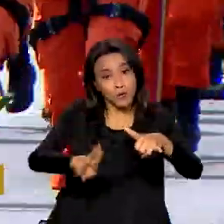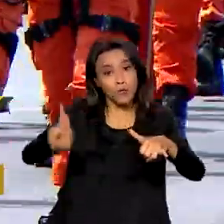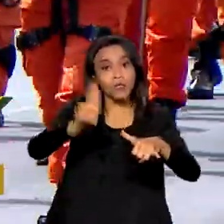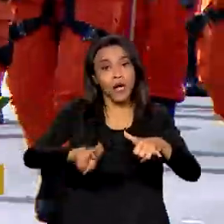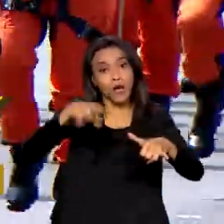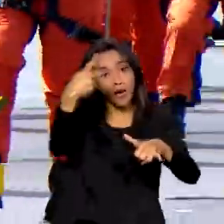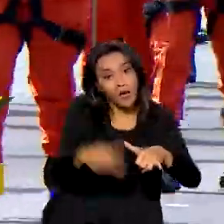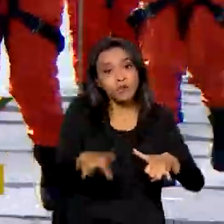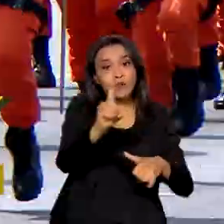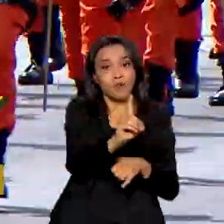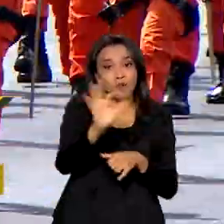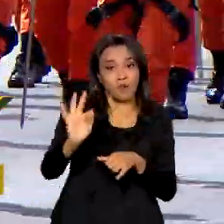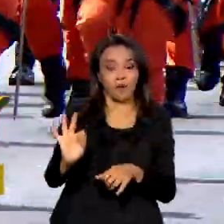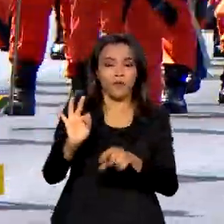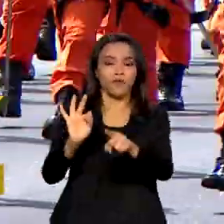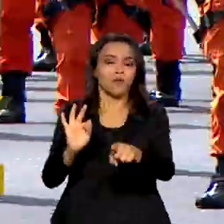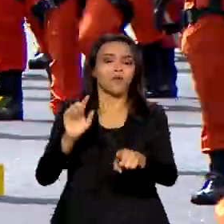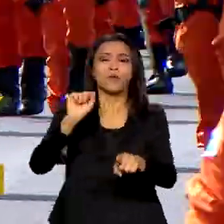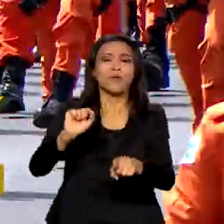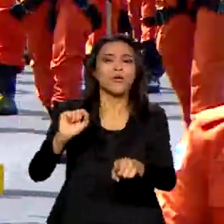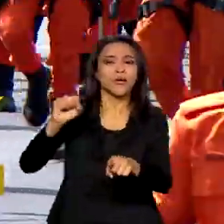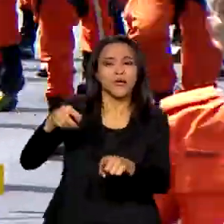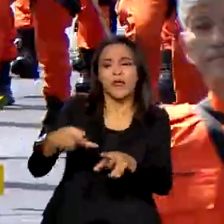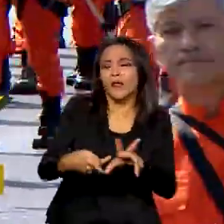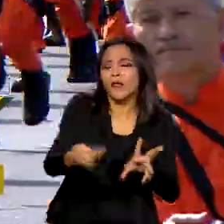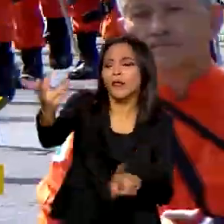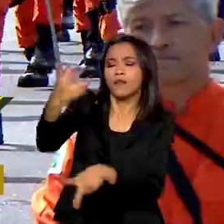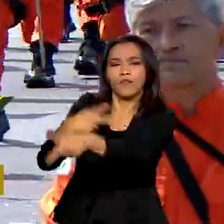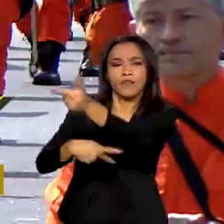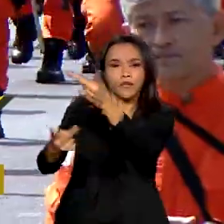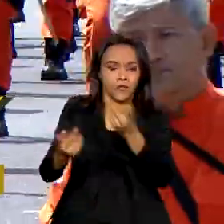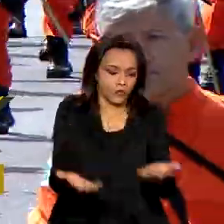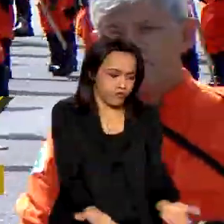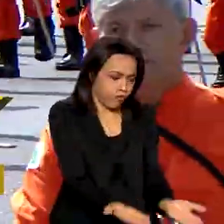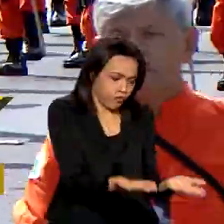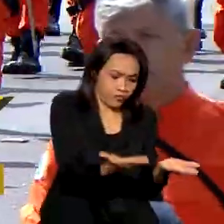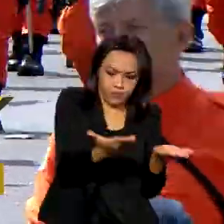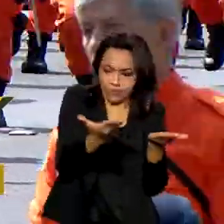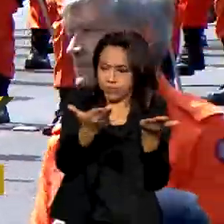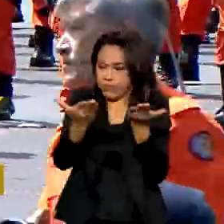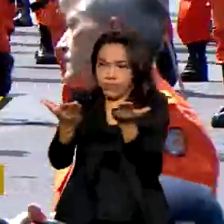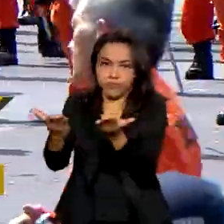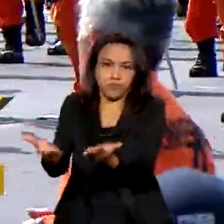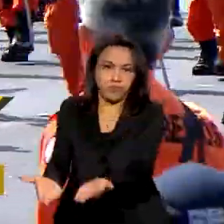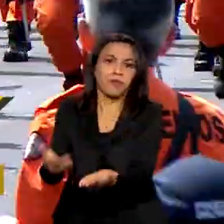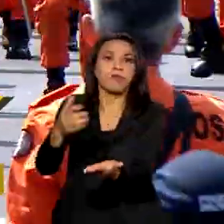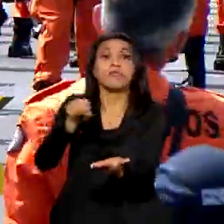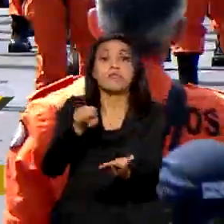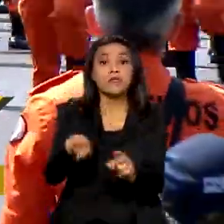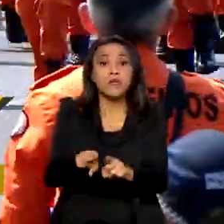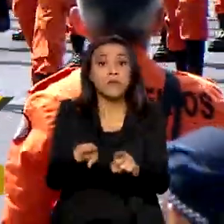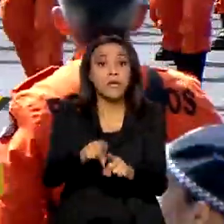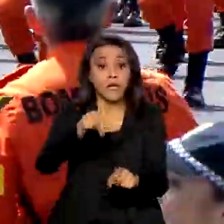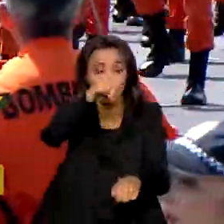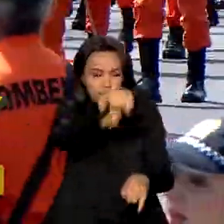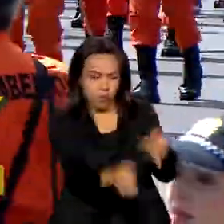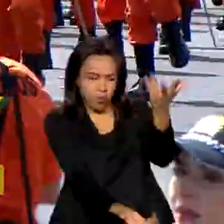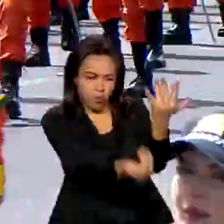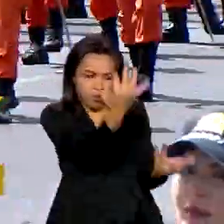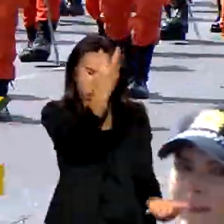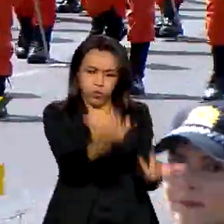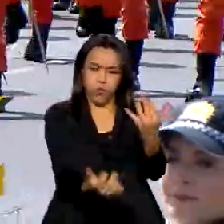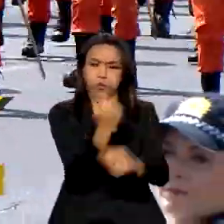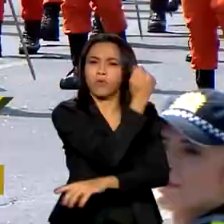e salvamento aéreo, missões, transportes e remoções aeromédicas, além do combate a incêndios